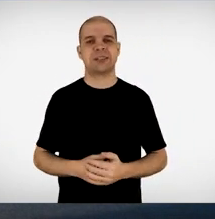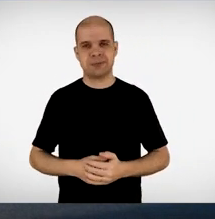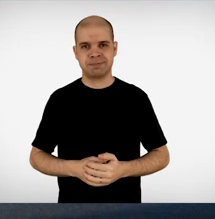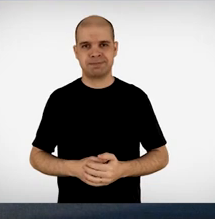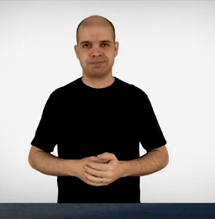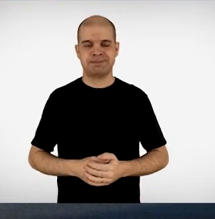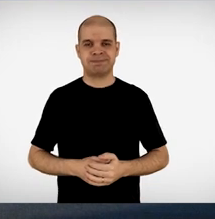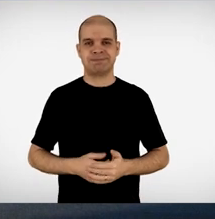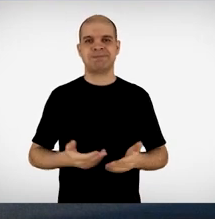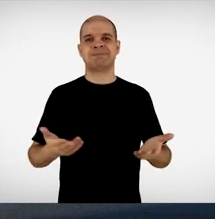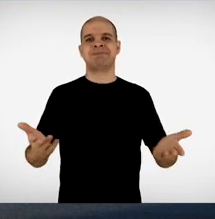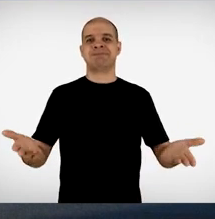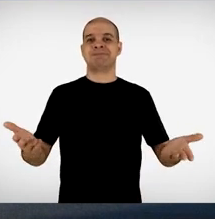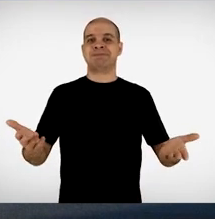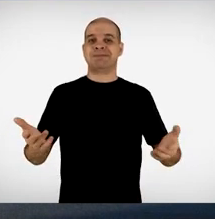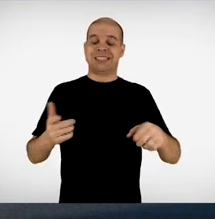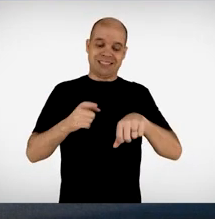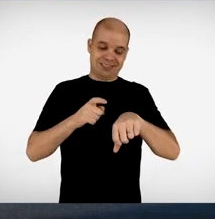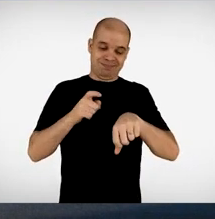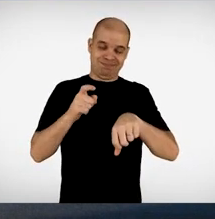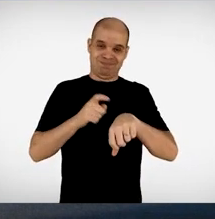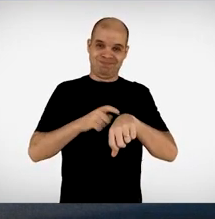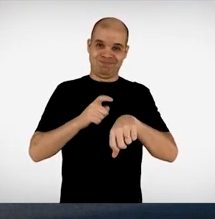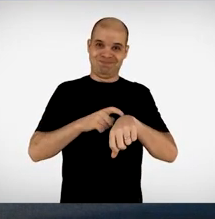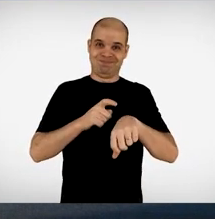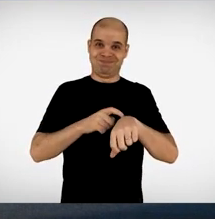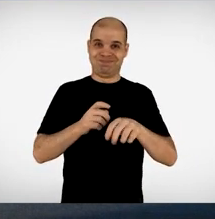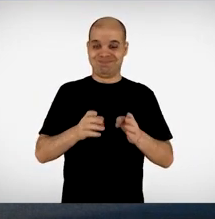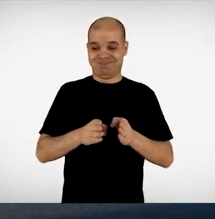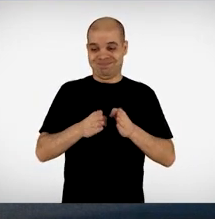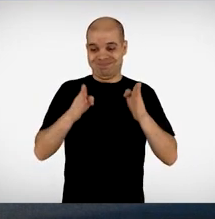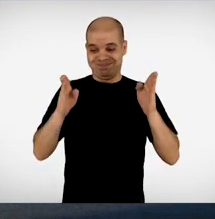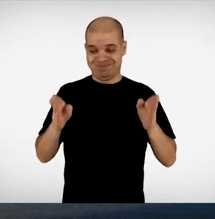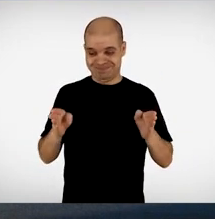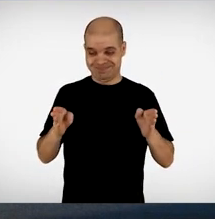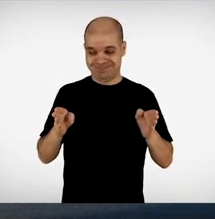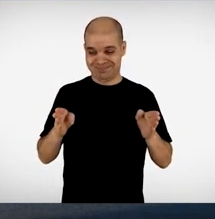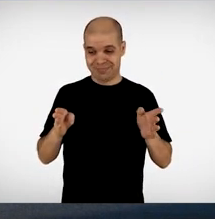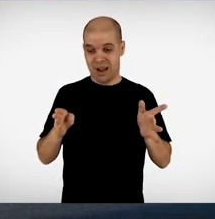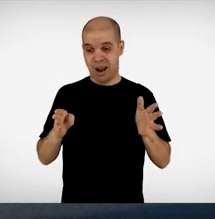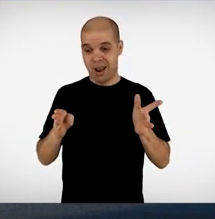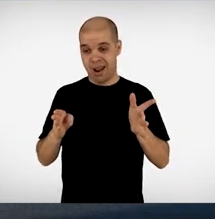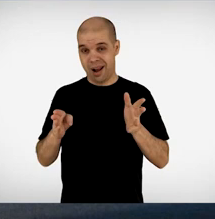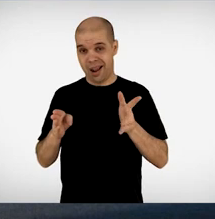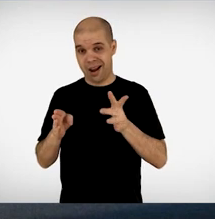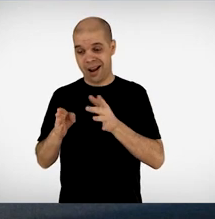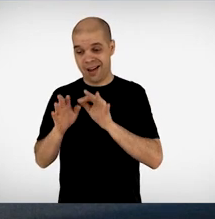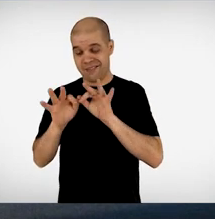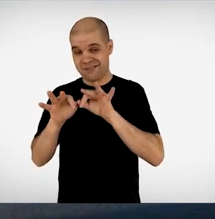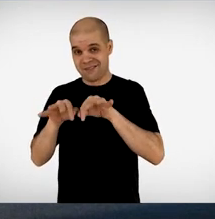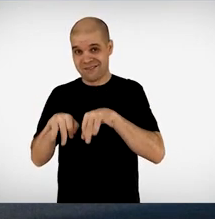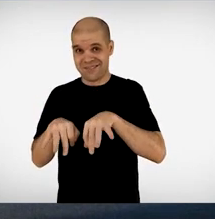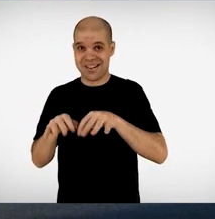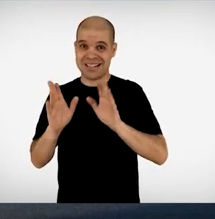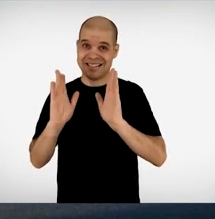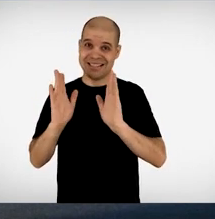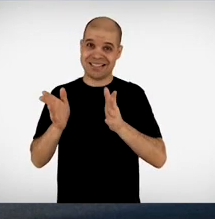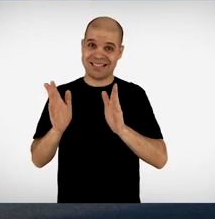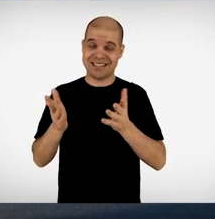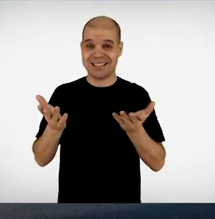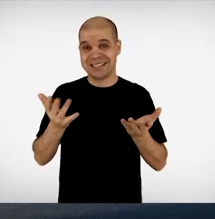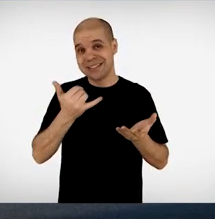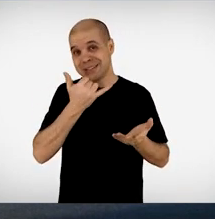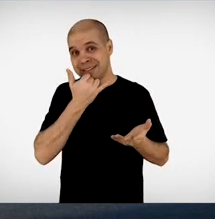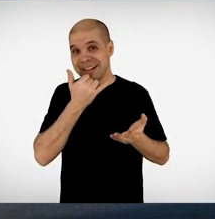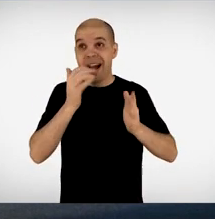Bem, gente, a gente, infelizmente, está na hora, está acendendo mais luzes, isso quer dizer que nós precisamos